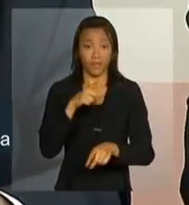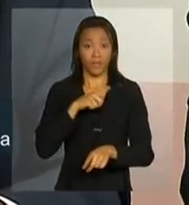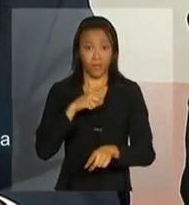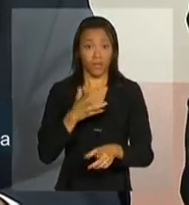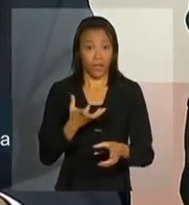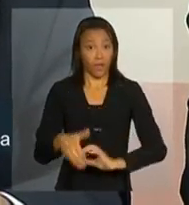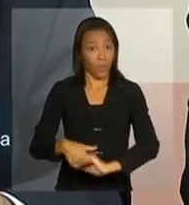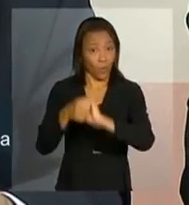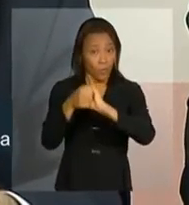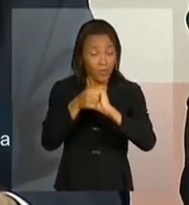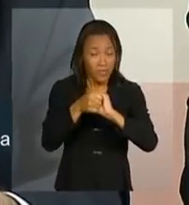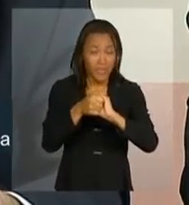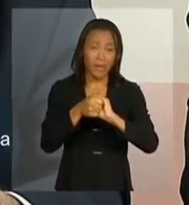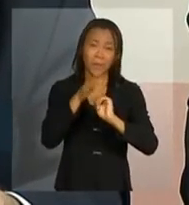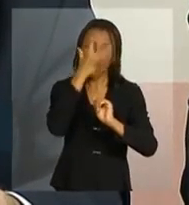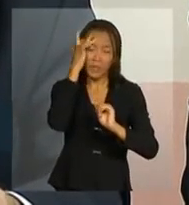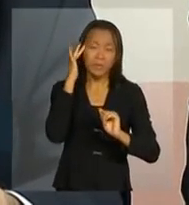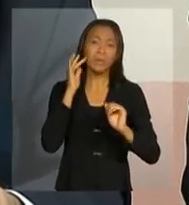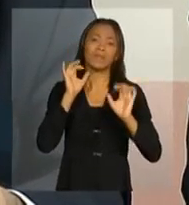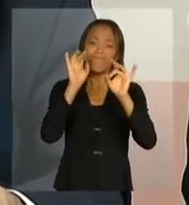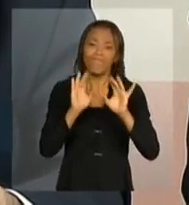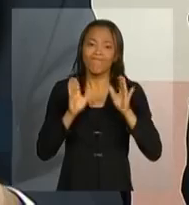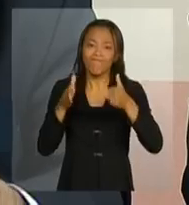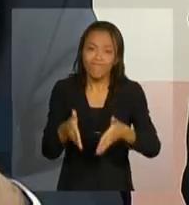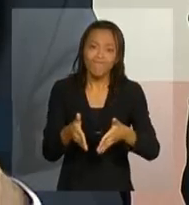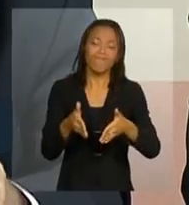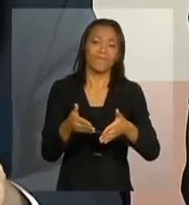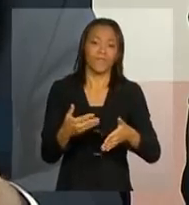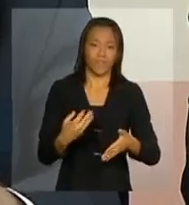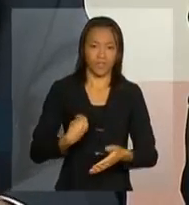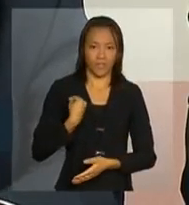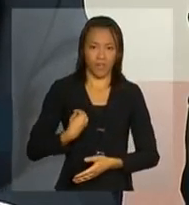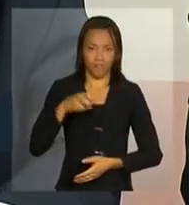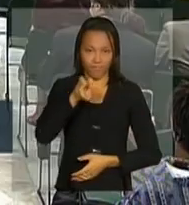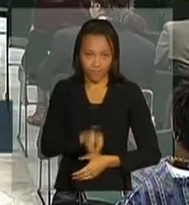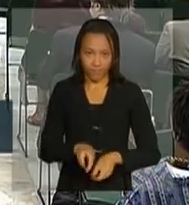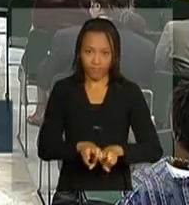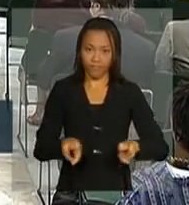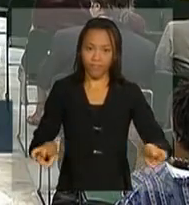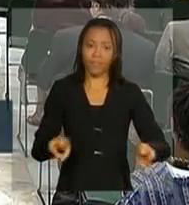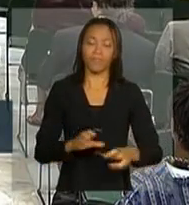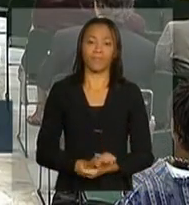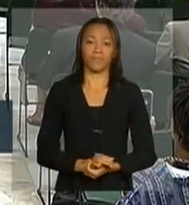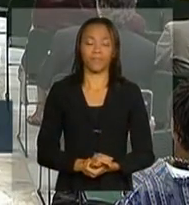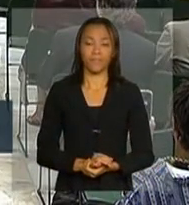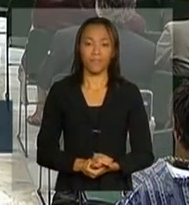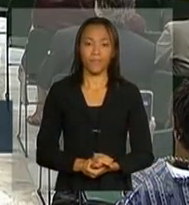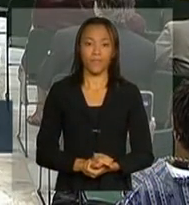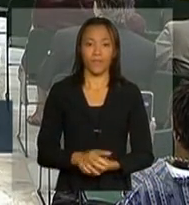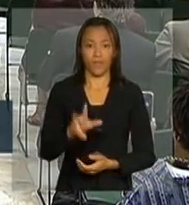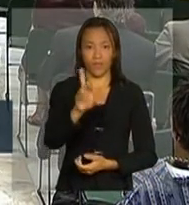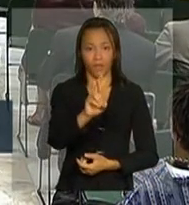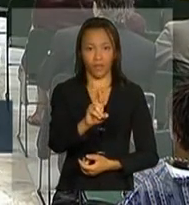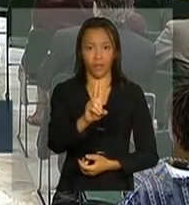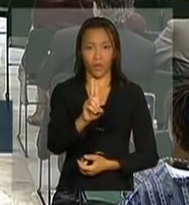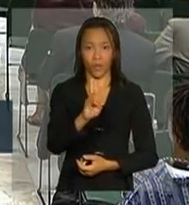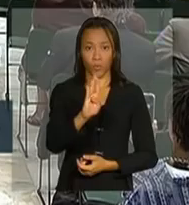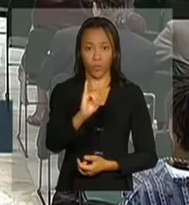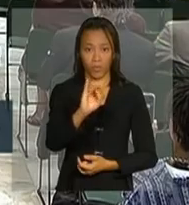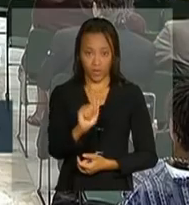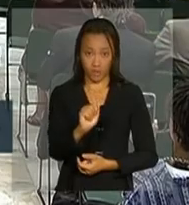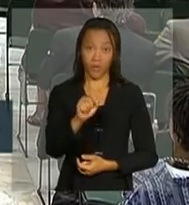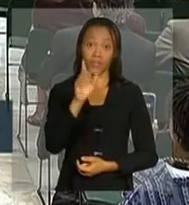cumprimentar de maneira muito particular a presença nessa mesa da nossa querida Rúbia, que